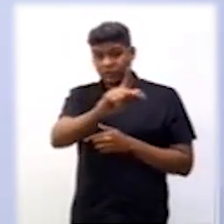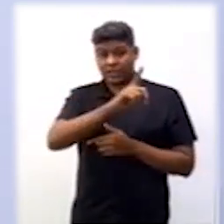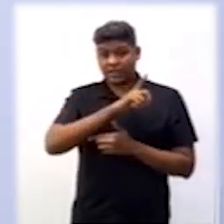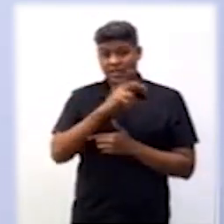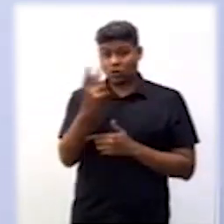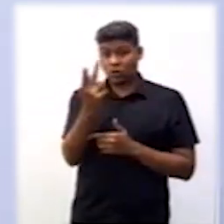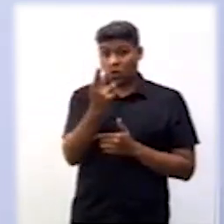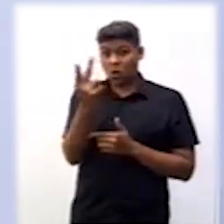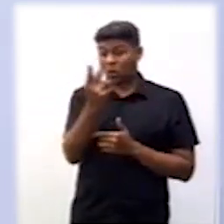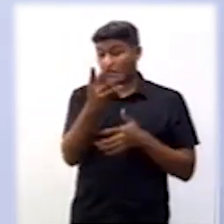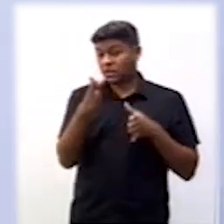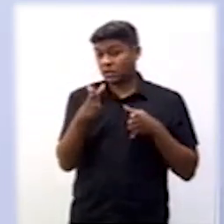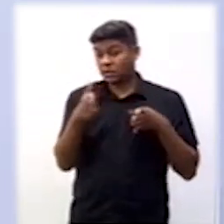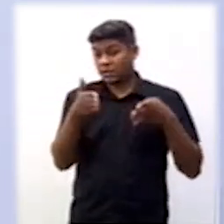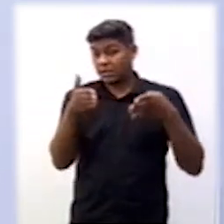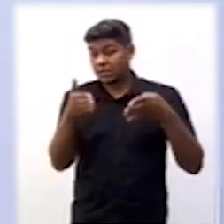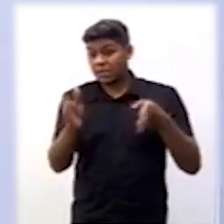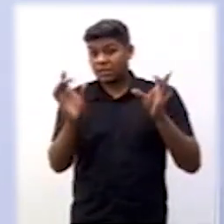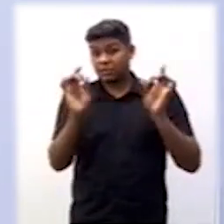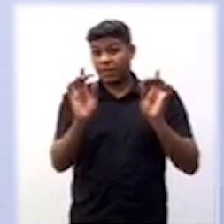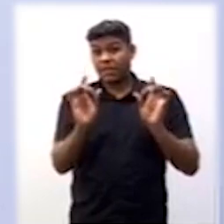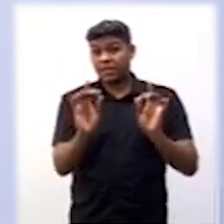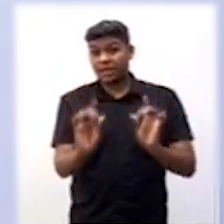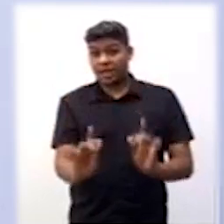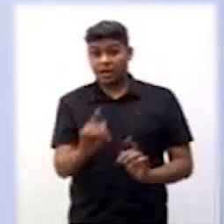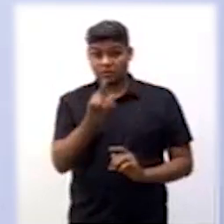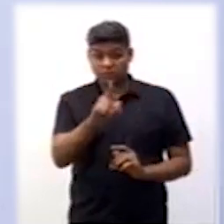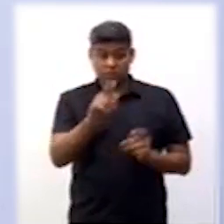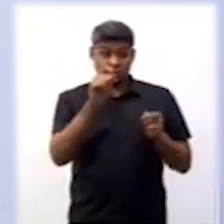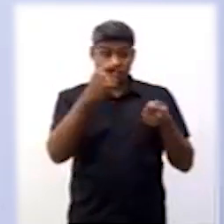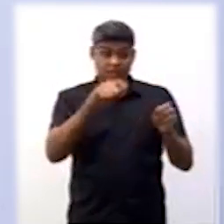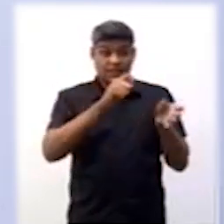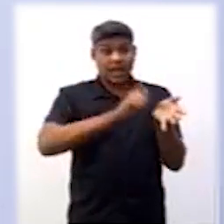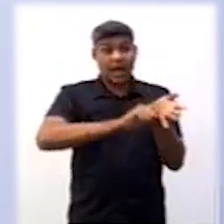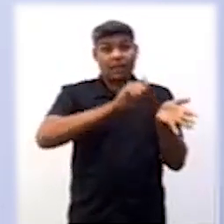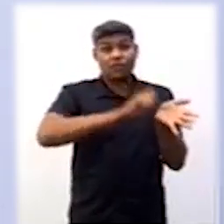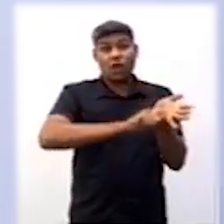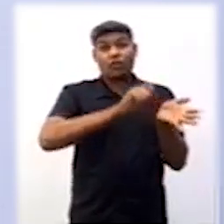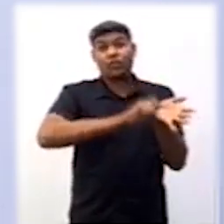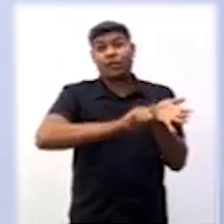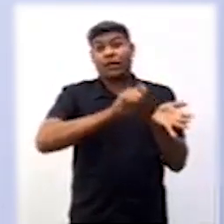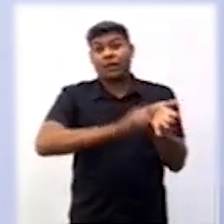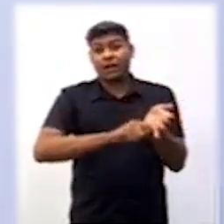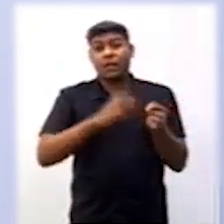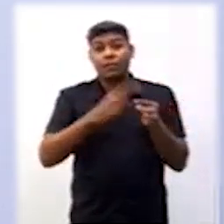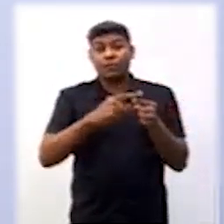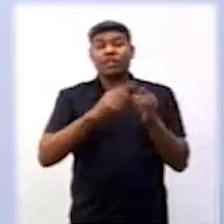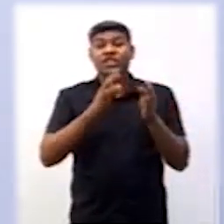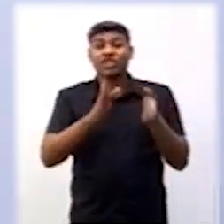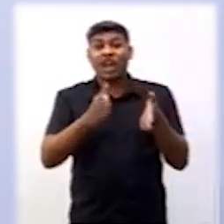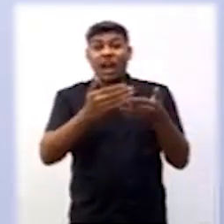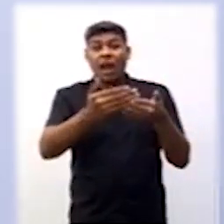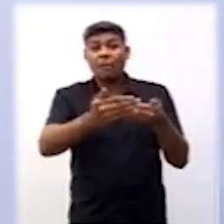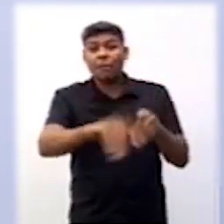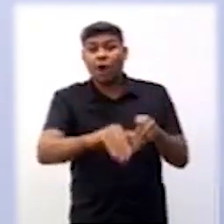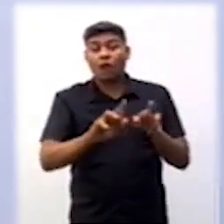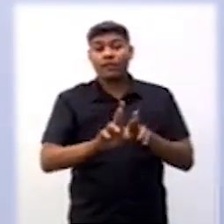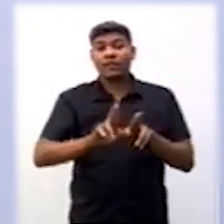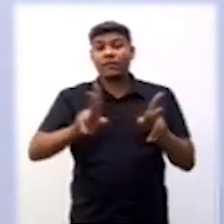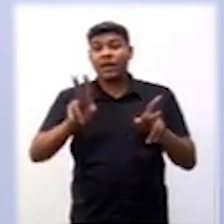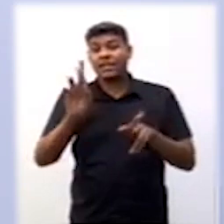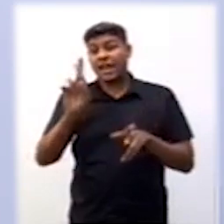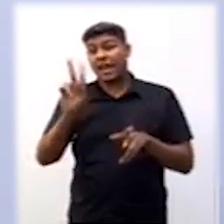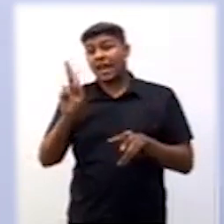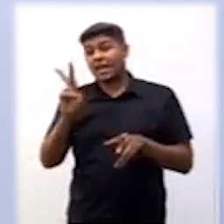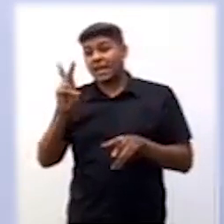dois especificamente que eu queria que você anotasse do outro lado, porque já caiu em prova a diferença de